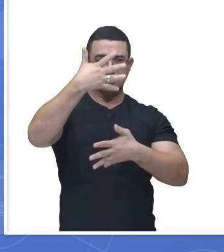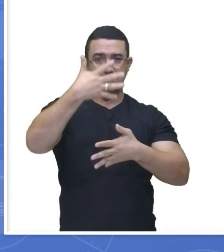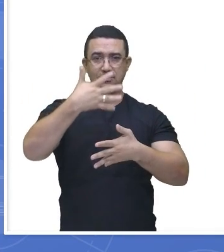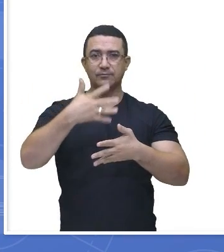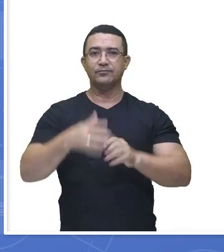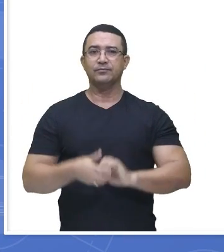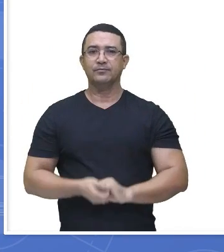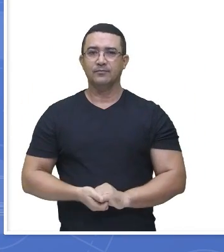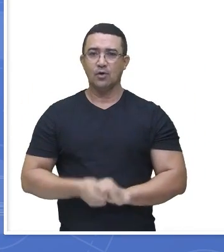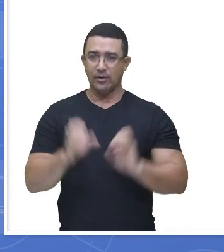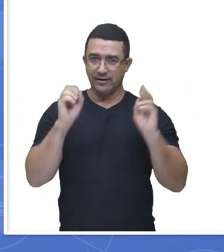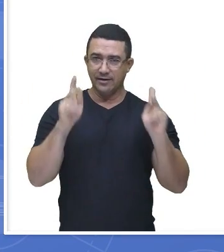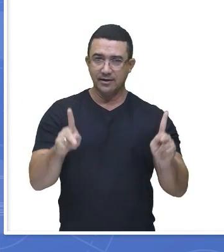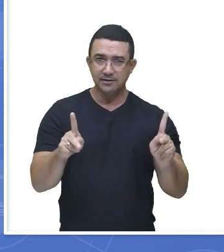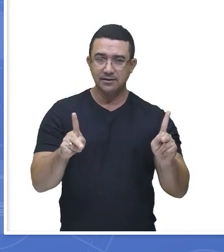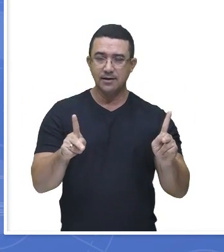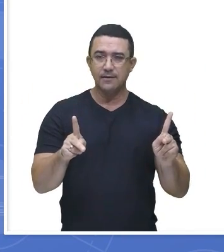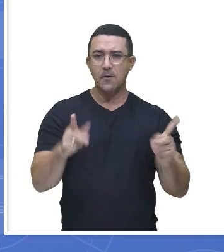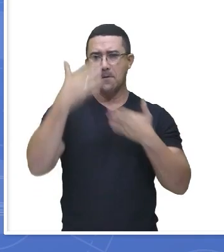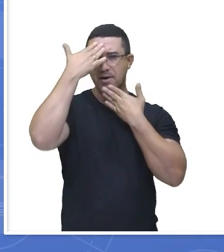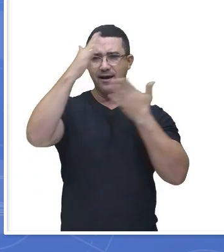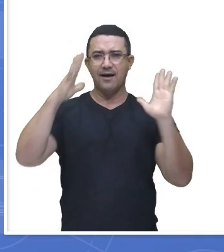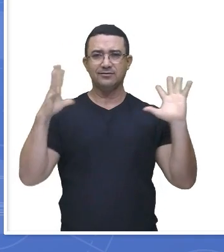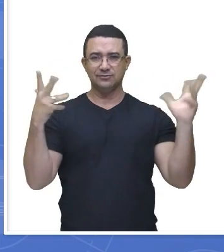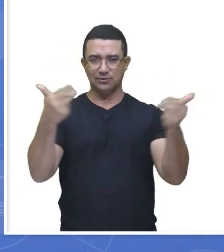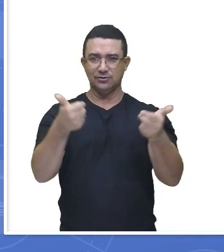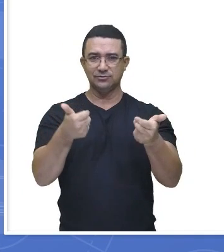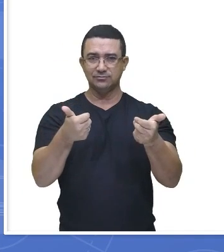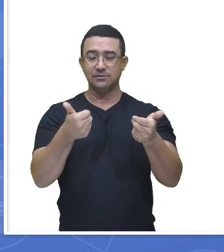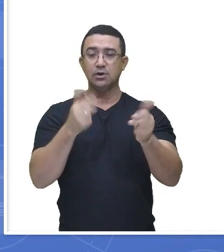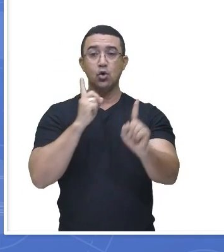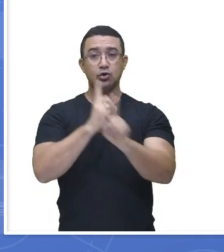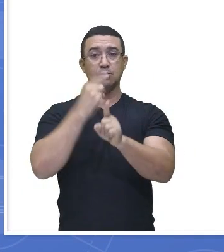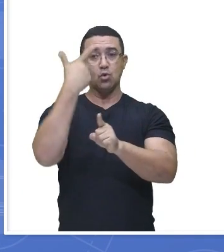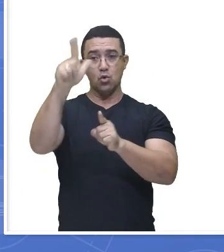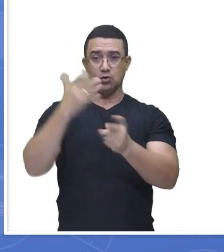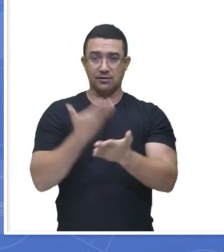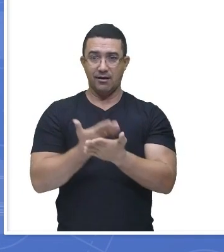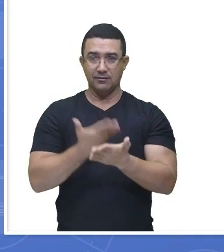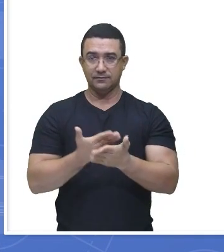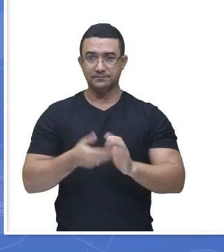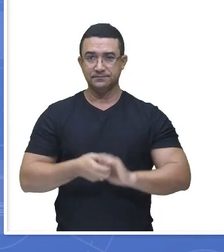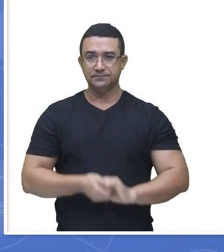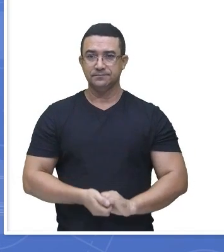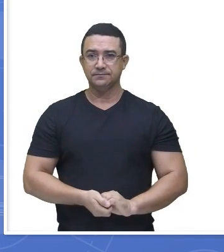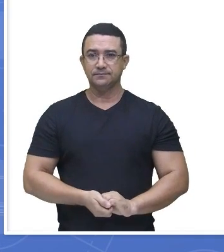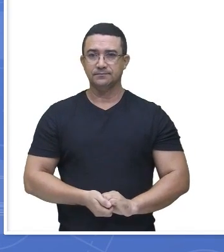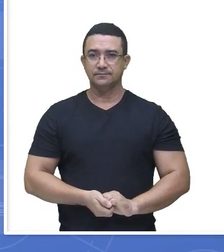hoje, ok? Muitas gracias. Nos veremos em la próxima vez.